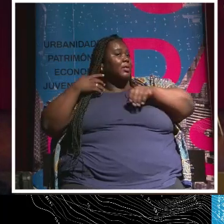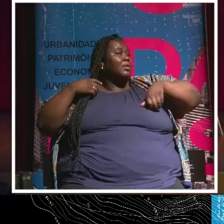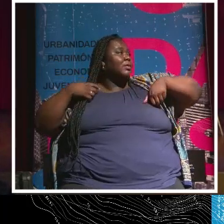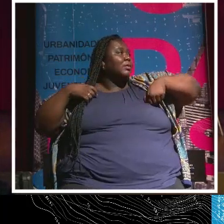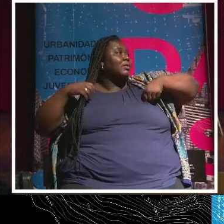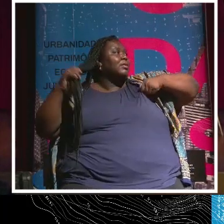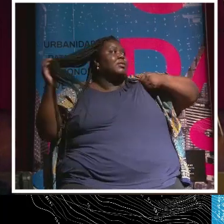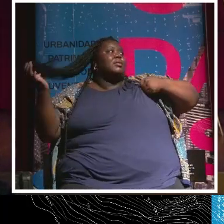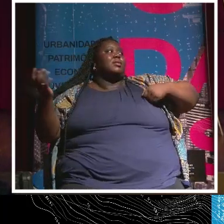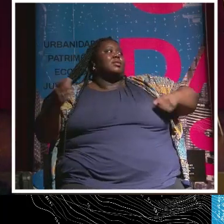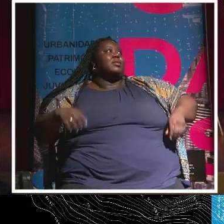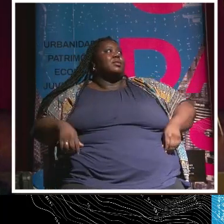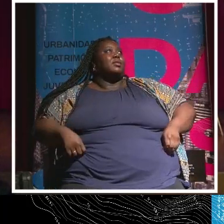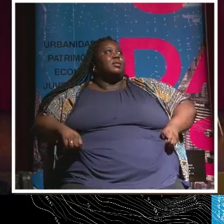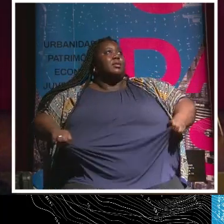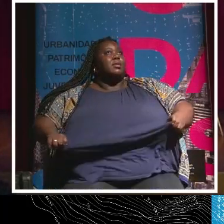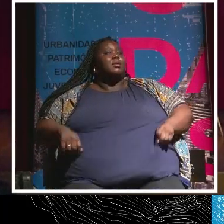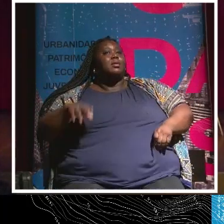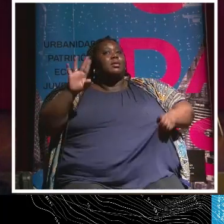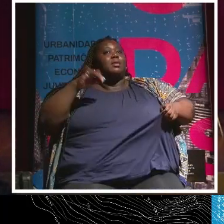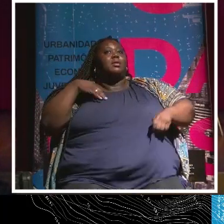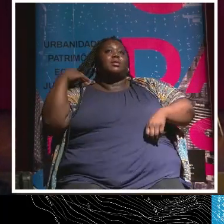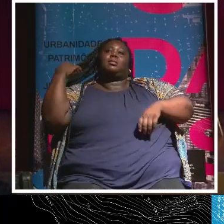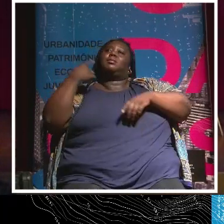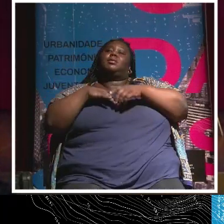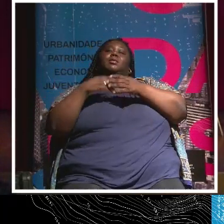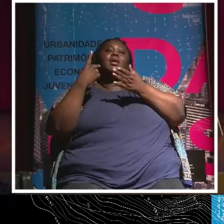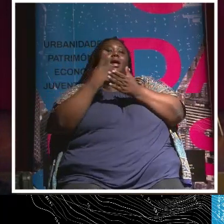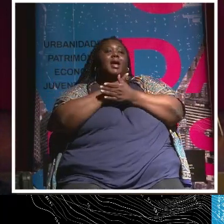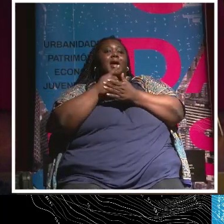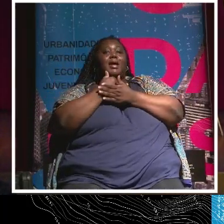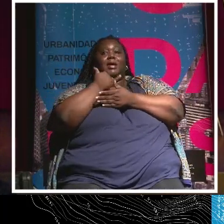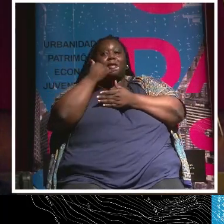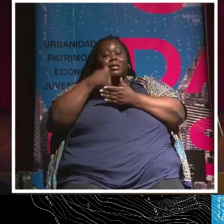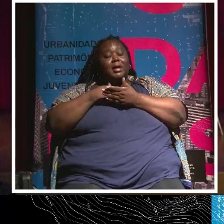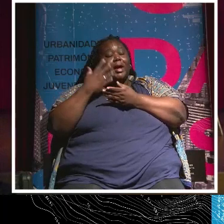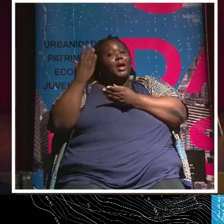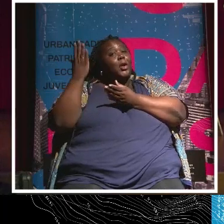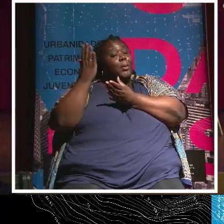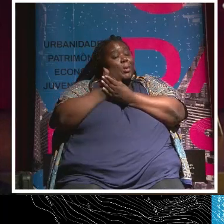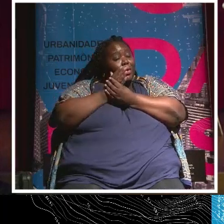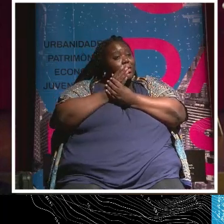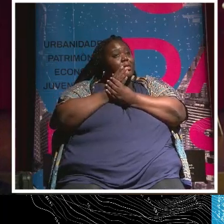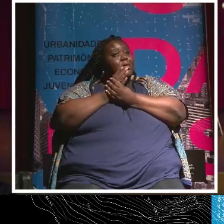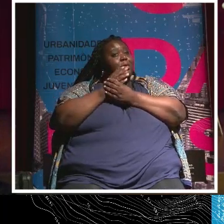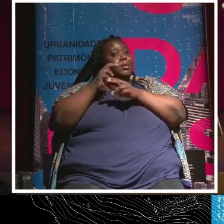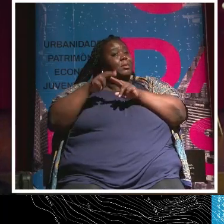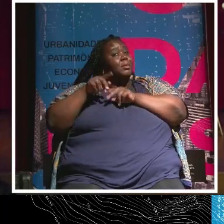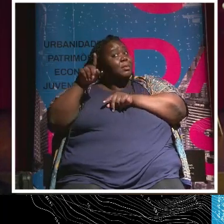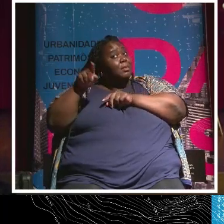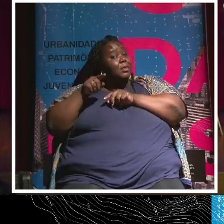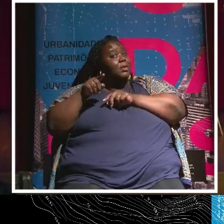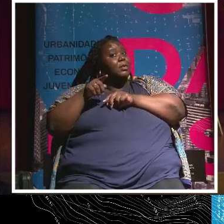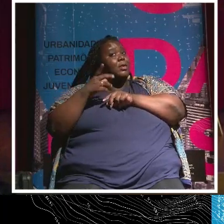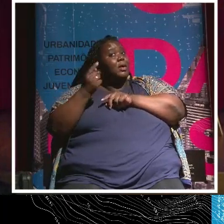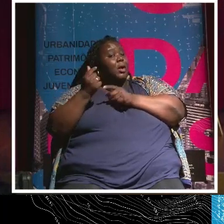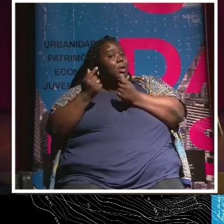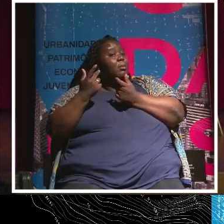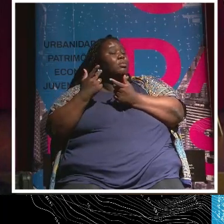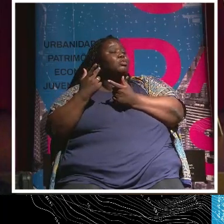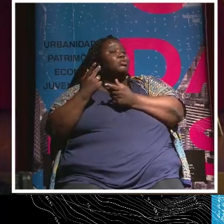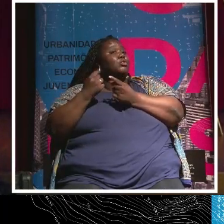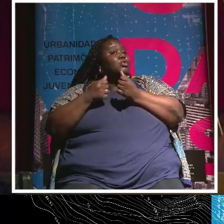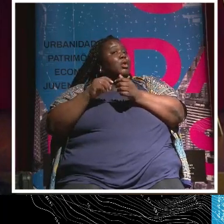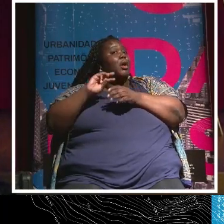lidar com muitos milhões, eu tive meu telefone grampeado e tem um processo junto à Polícia Civil, porque eu estava gerindo muitos milhões